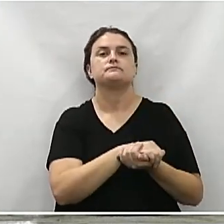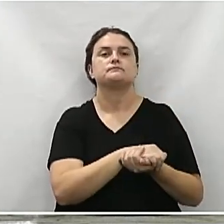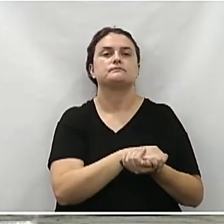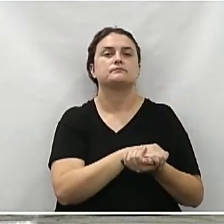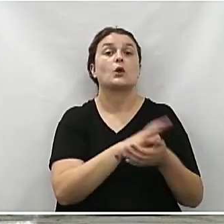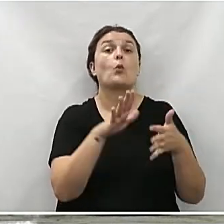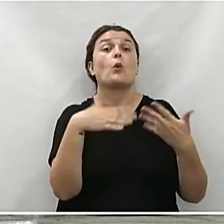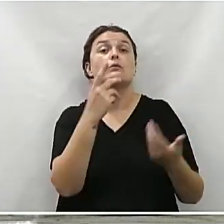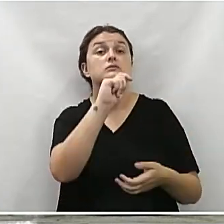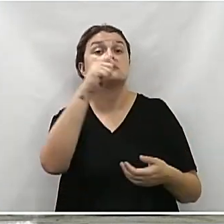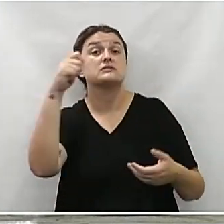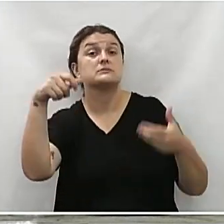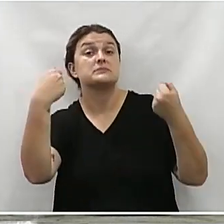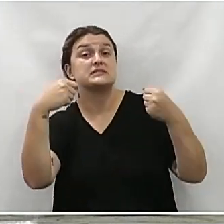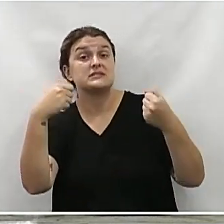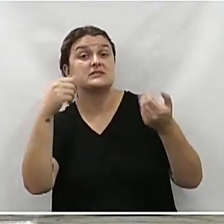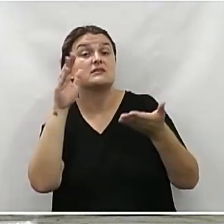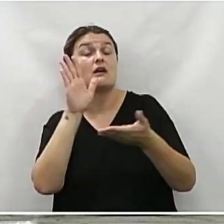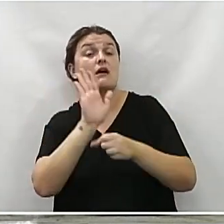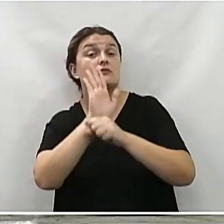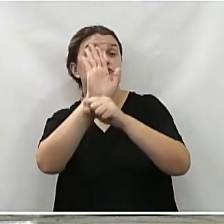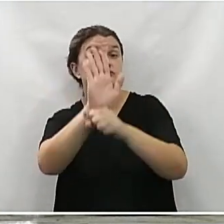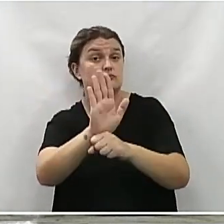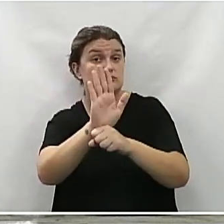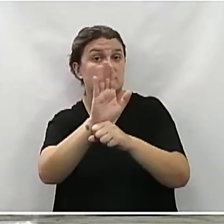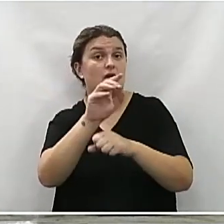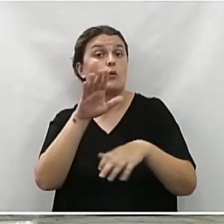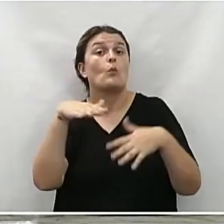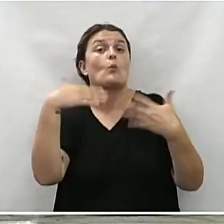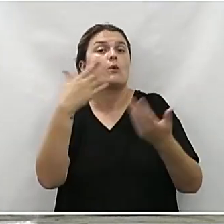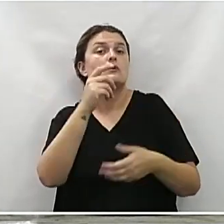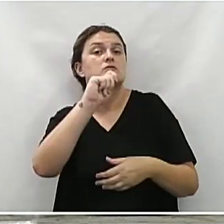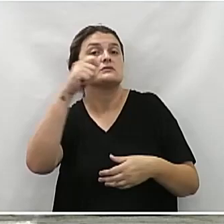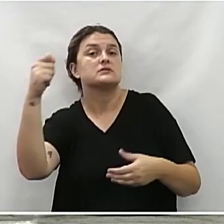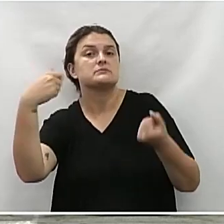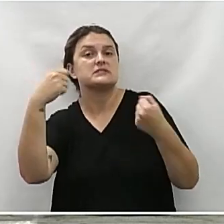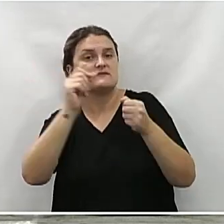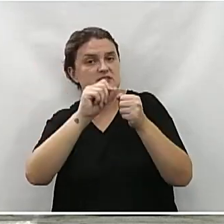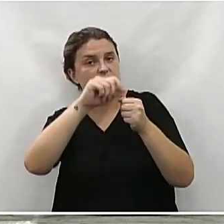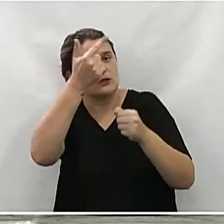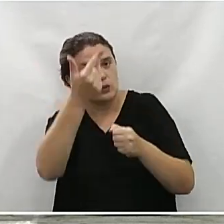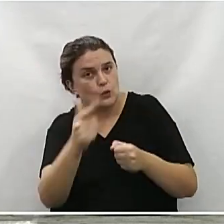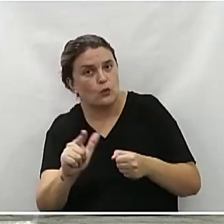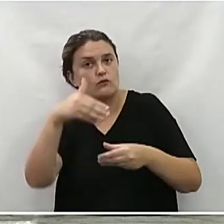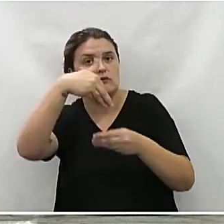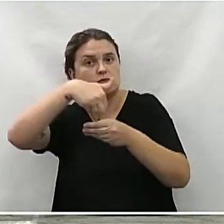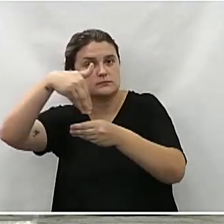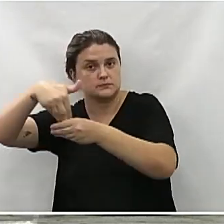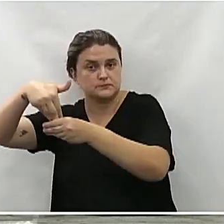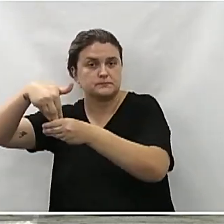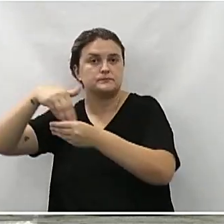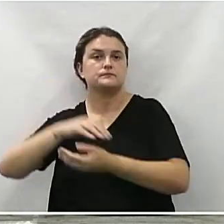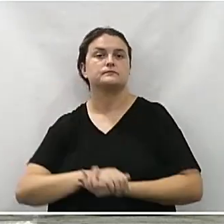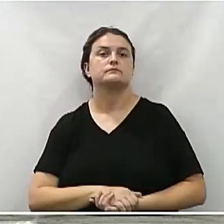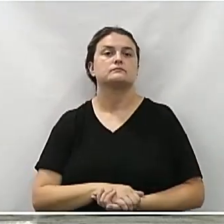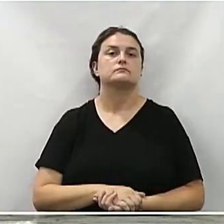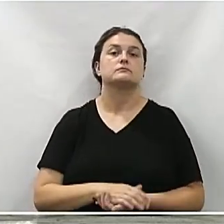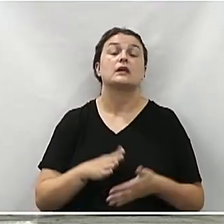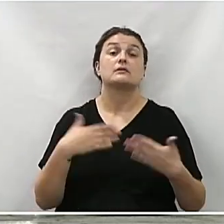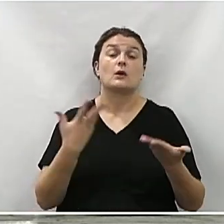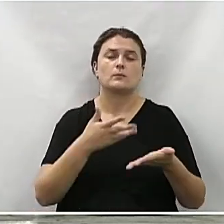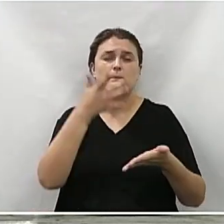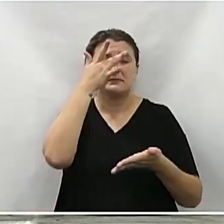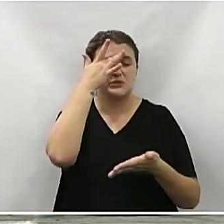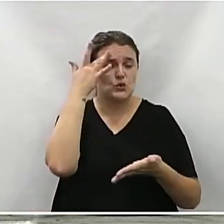quais associações precisavam refazer, né, a sua eleição ali. Então, diante de todas